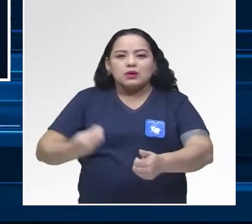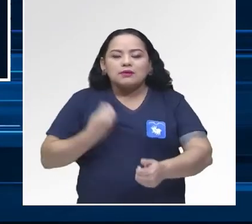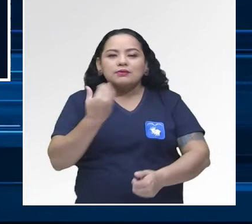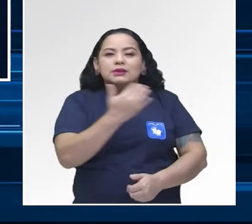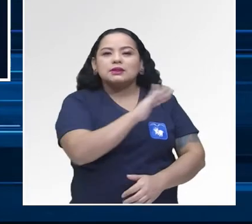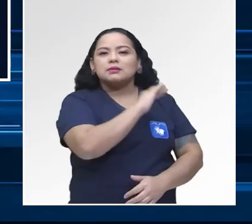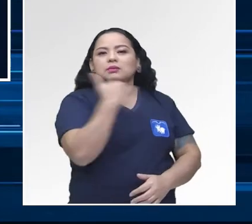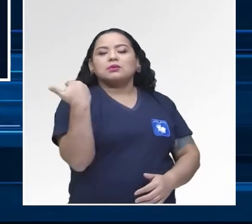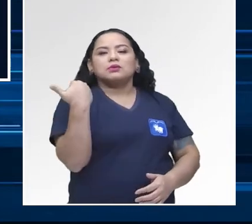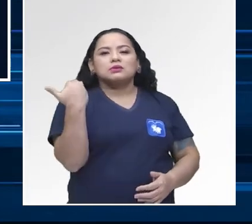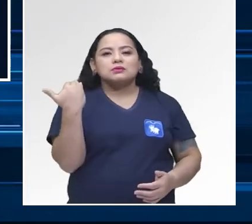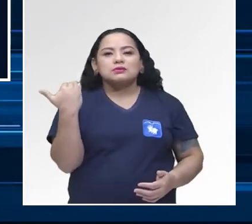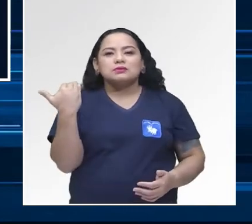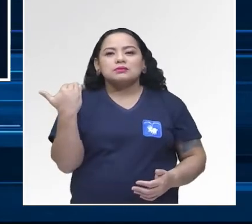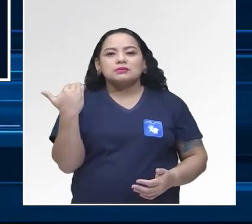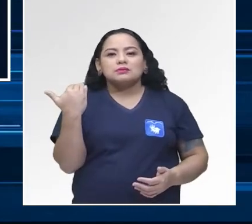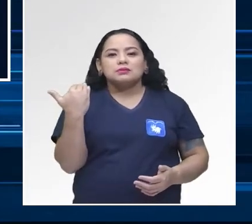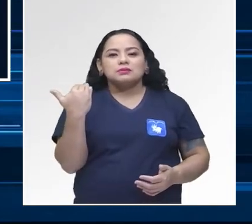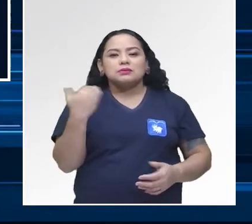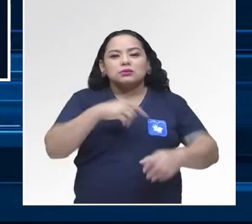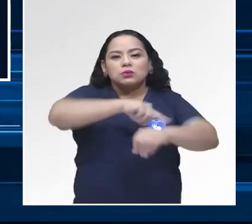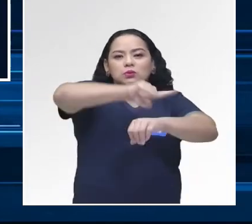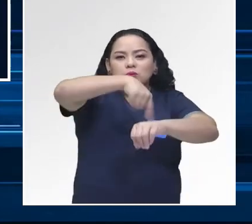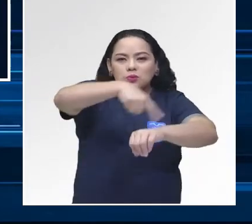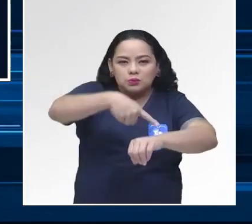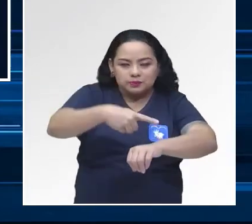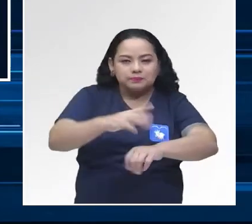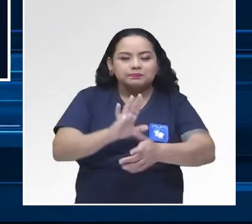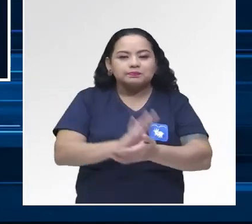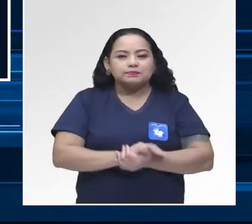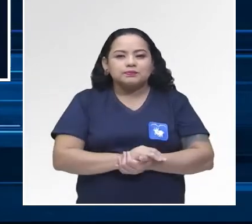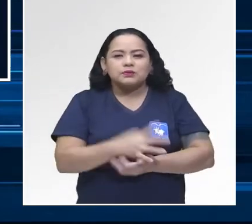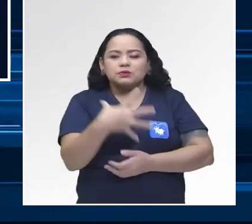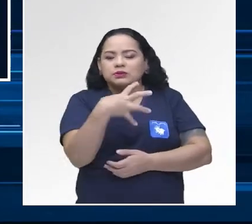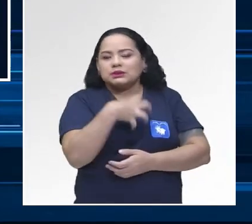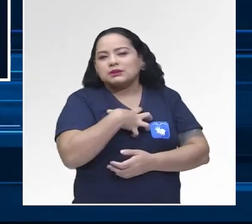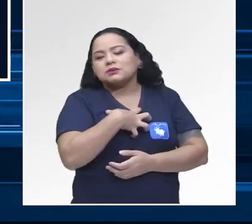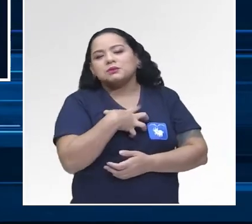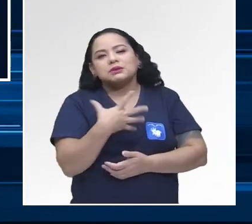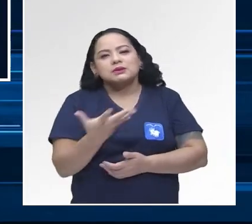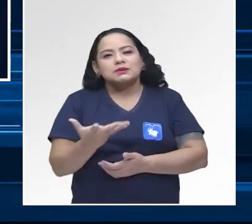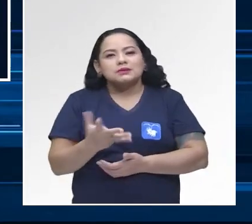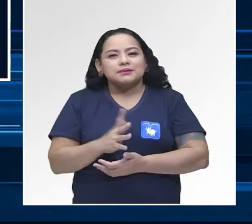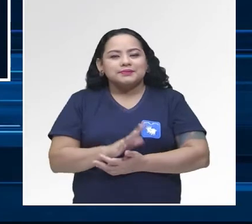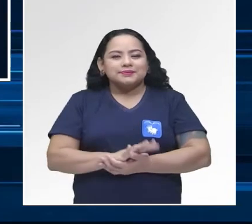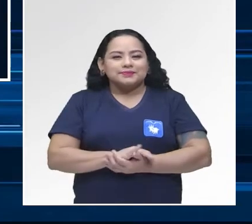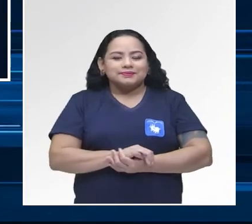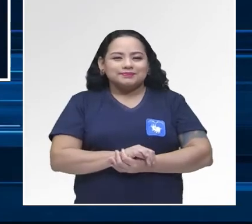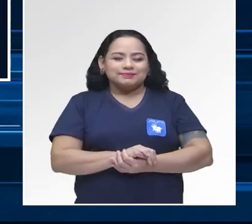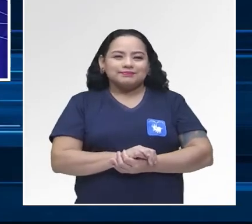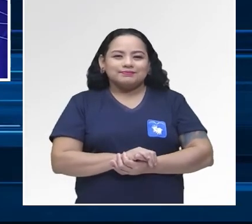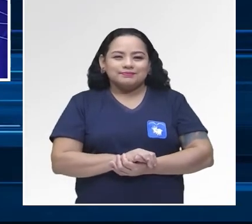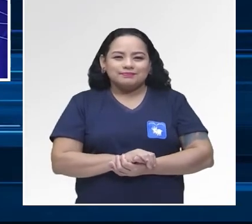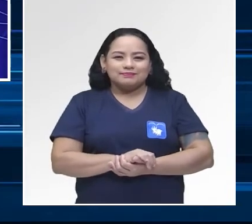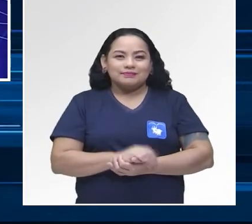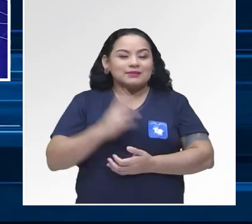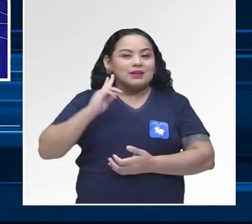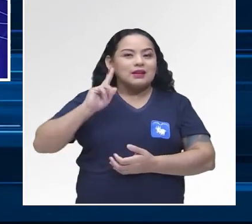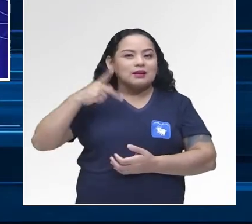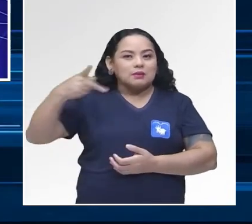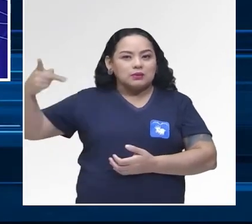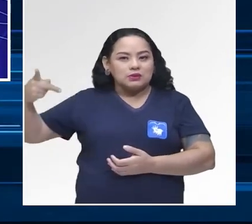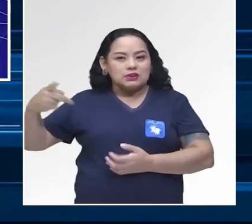morte, né? Do tempo, dos sentimentos, da política,